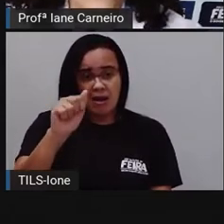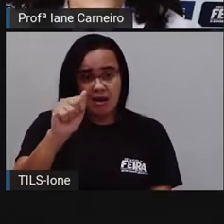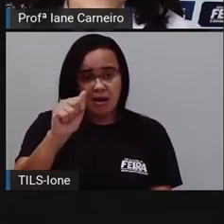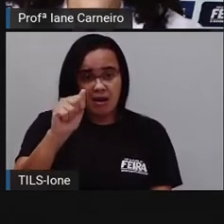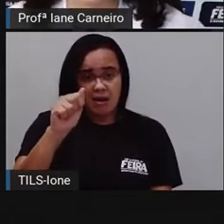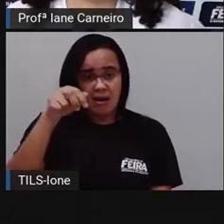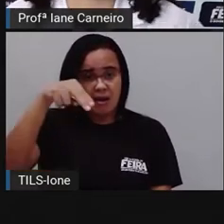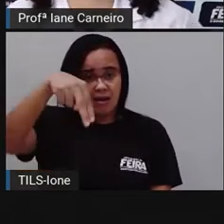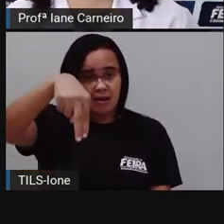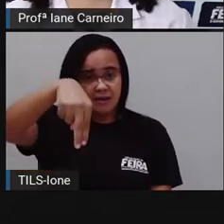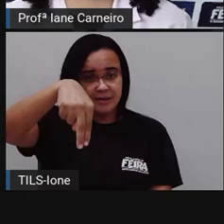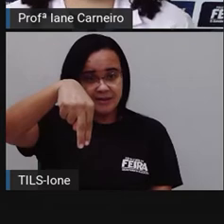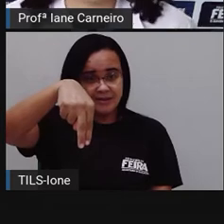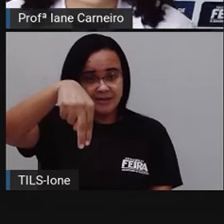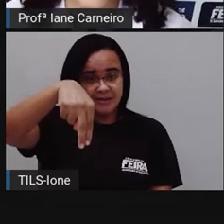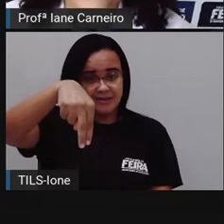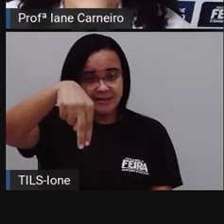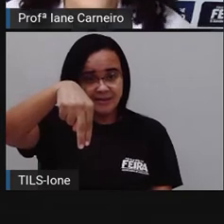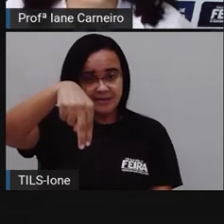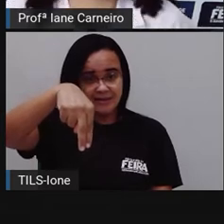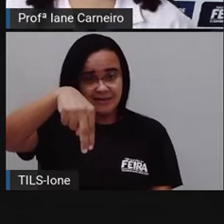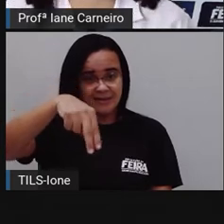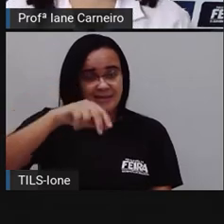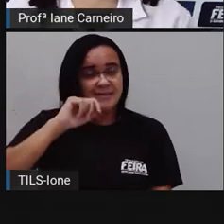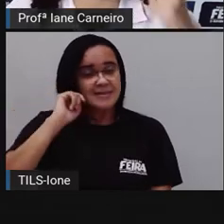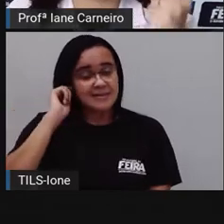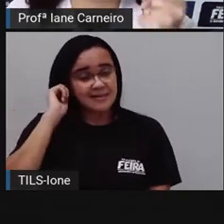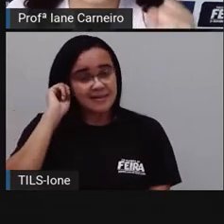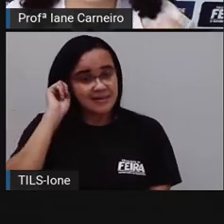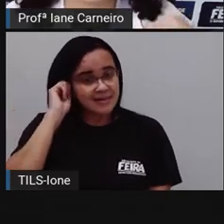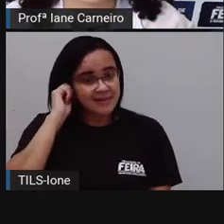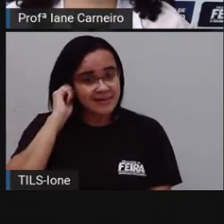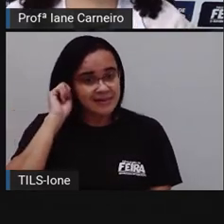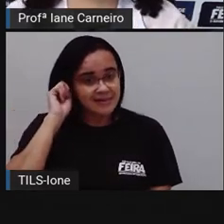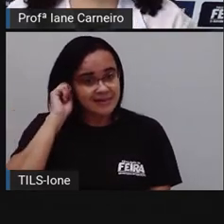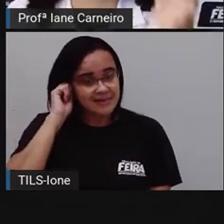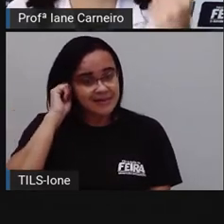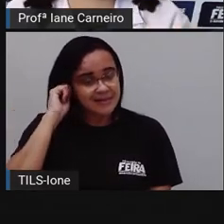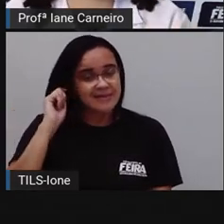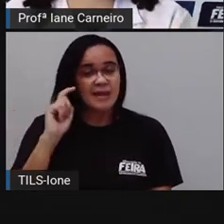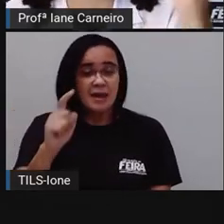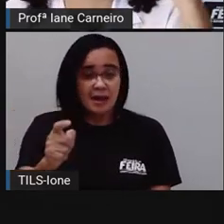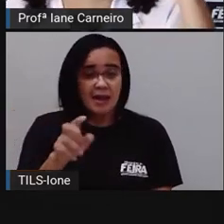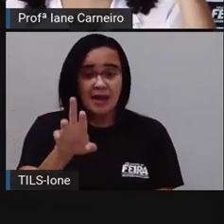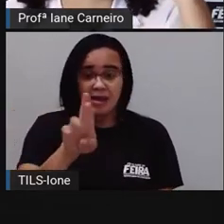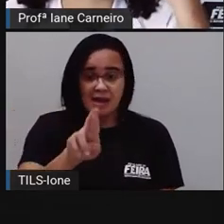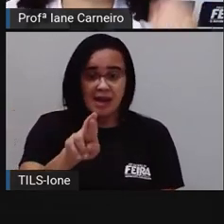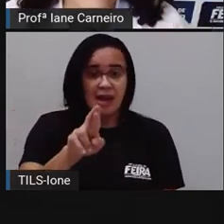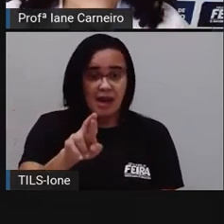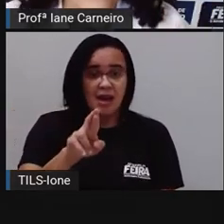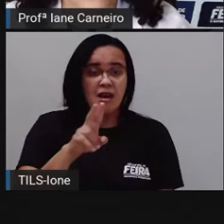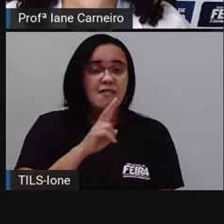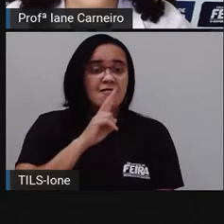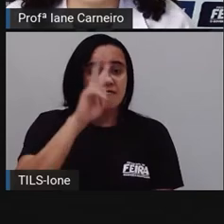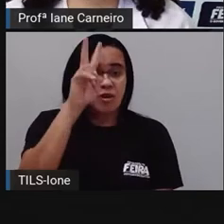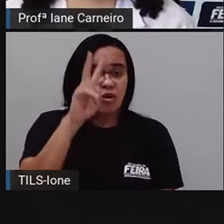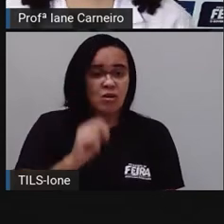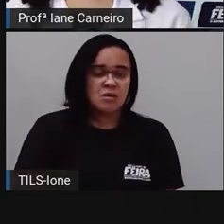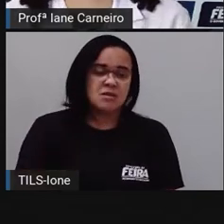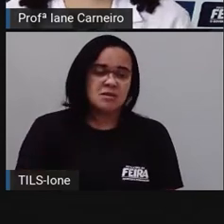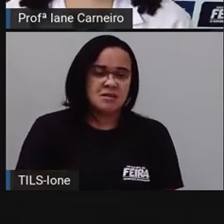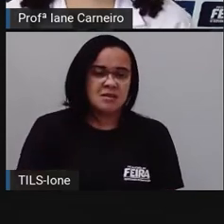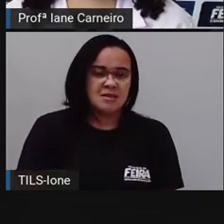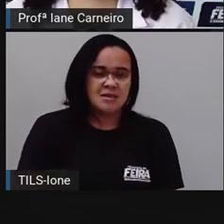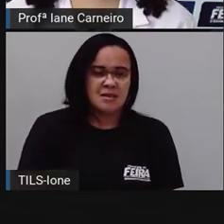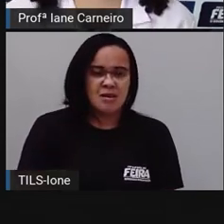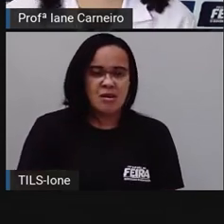A e no meio tiver um re, a gente vai ler com o som desse re mais forte, ó. Arã, tá bom?